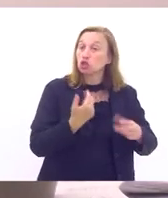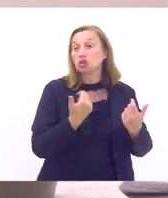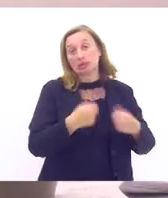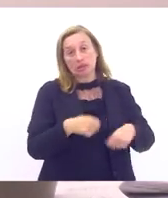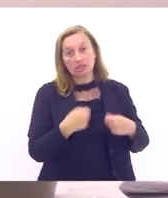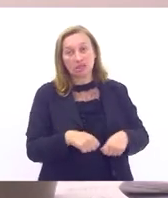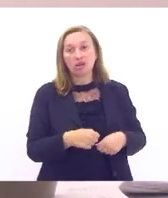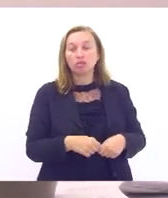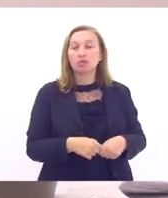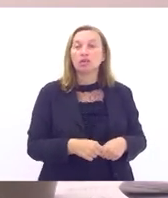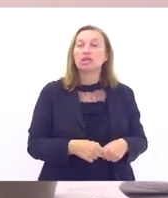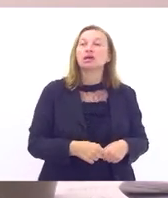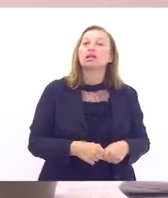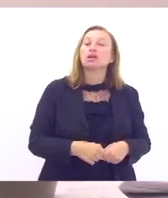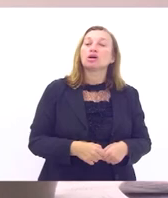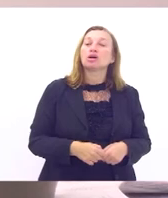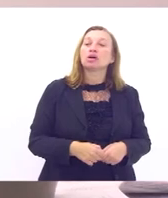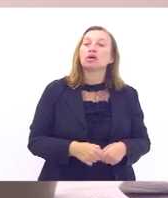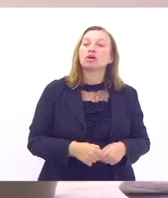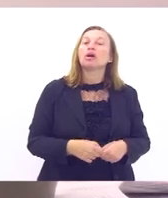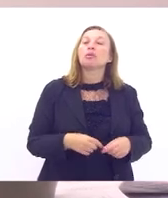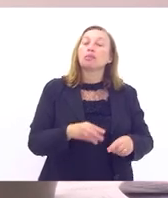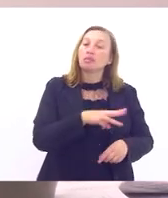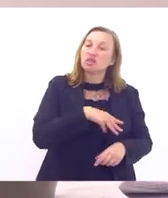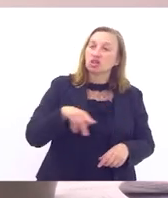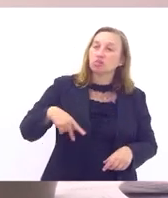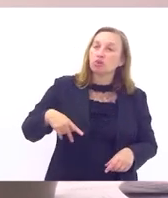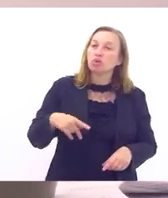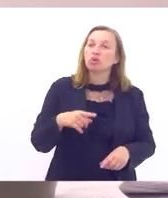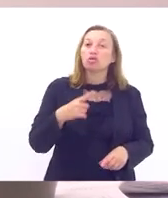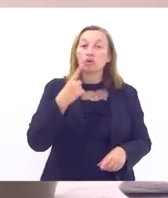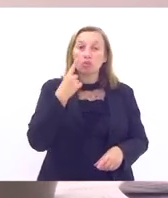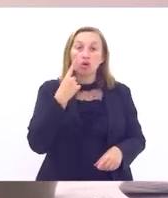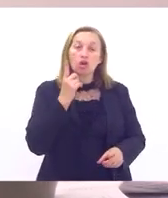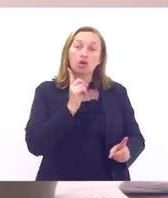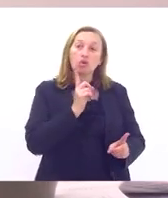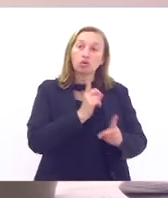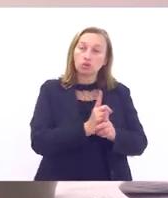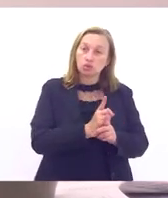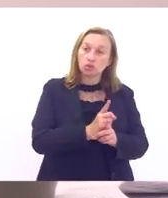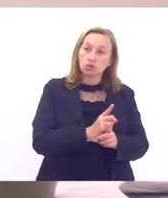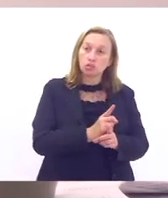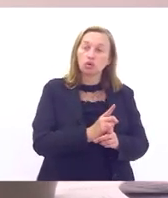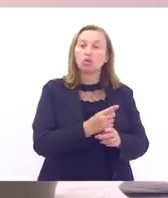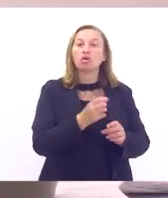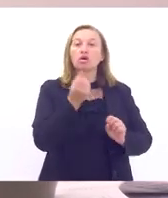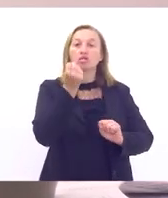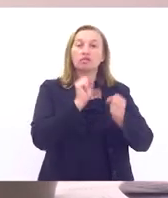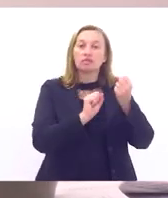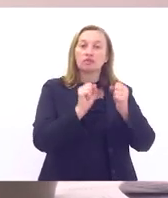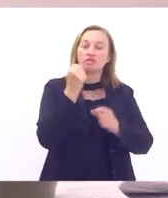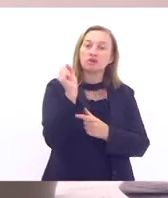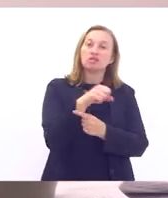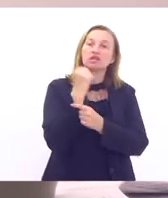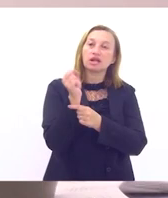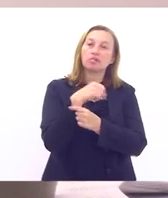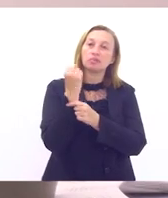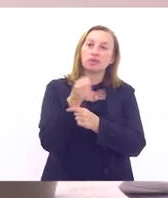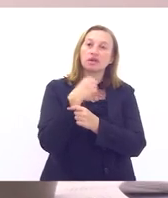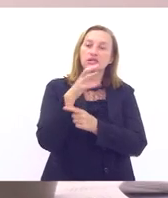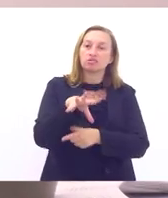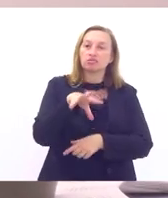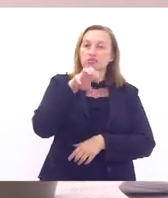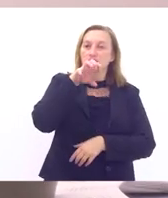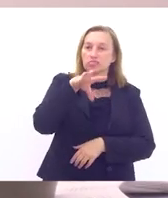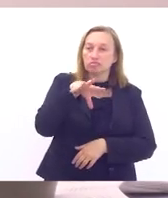existem, mas o Ministério Público descobriu que existe um serviço de fisioterapia respiratória, que ao longo de um ano